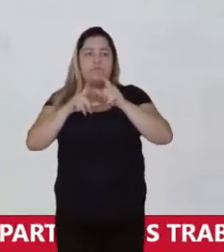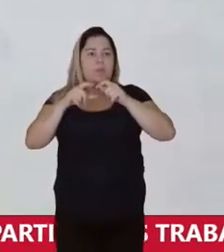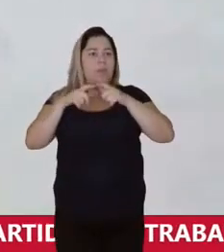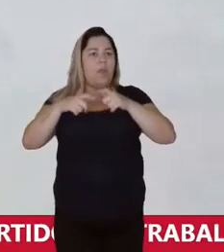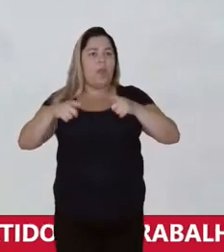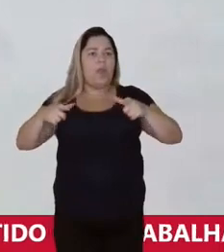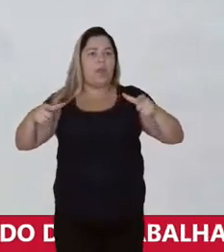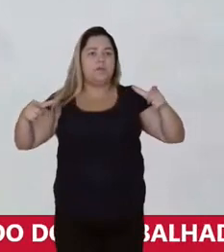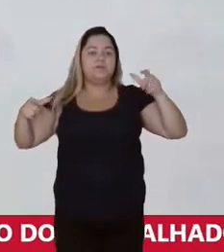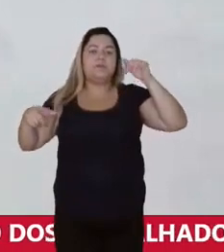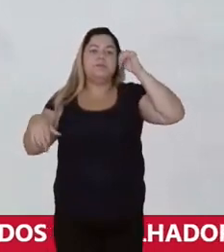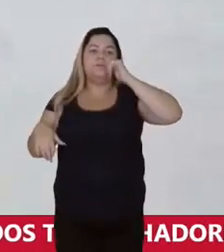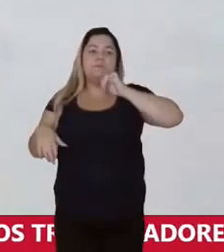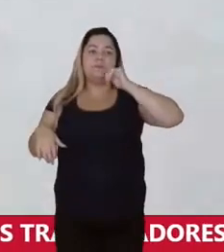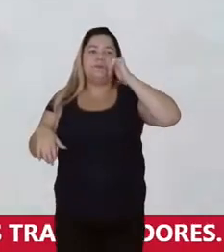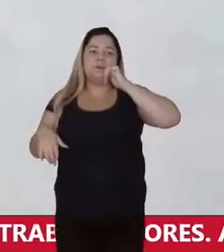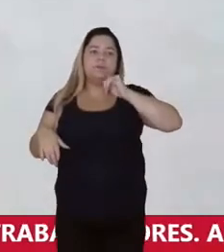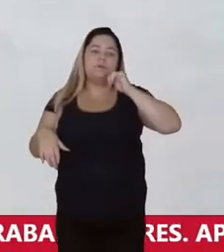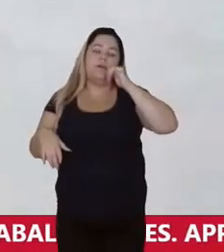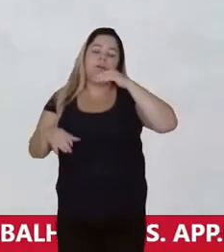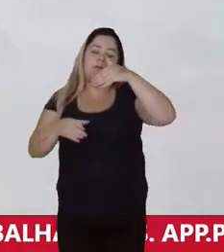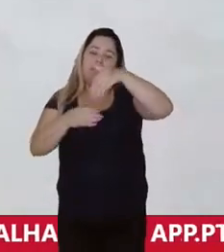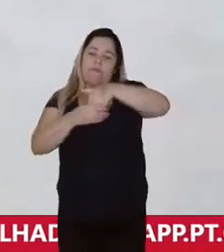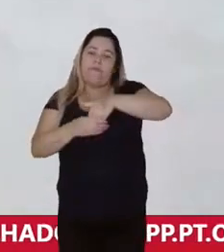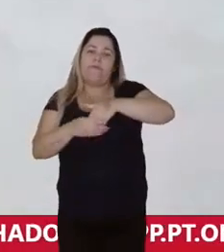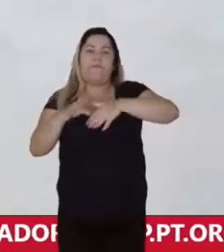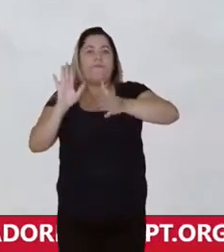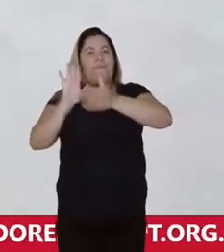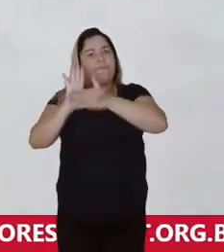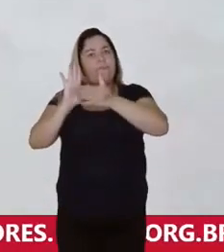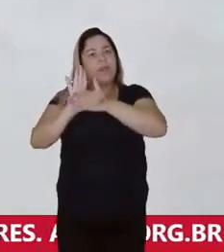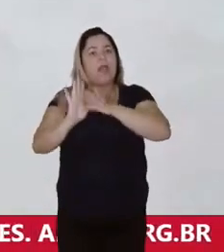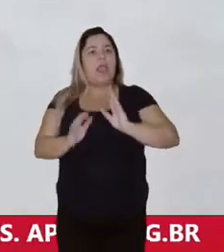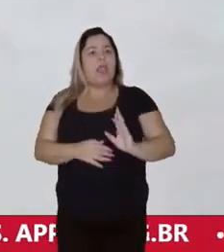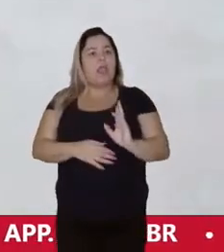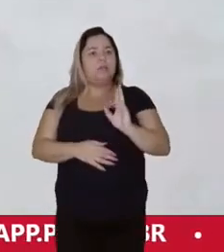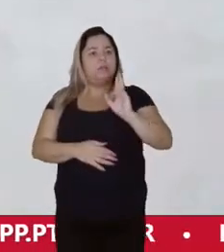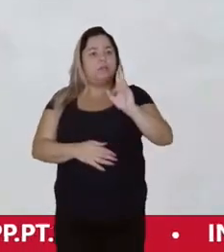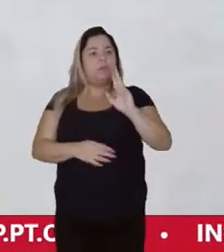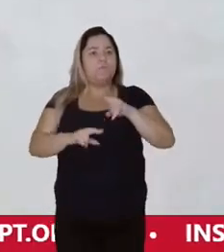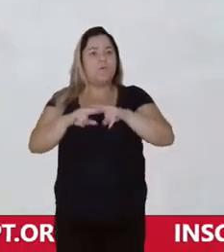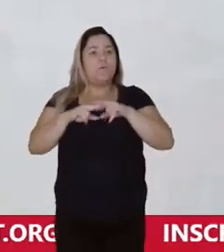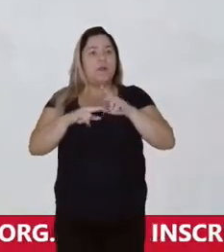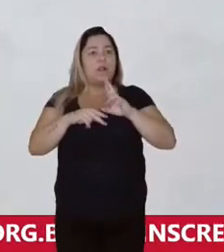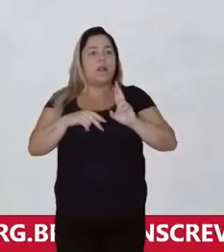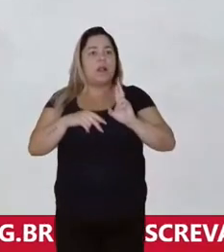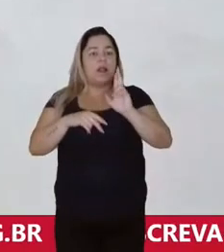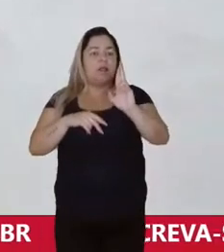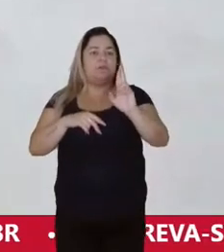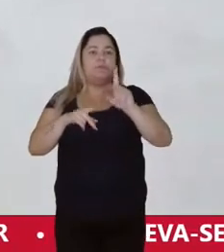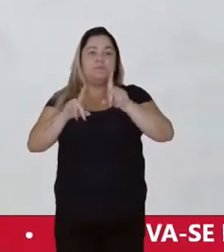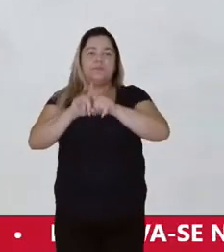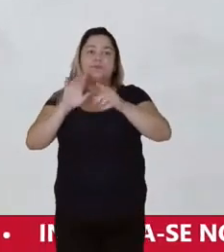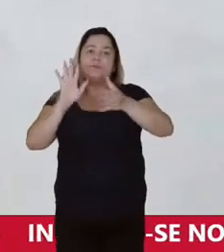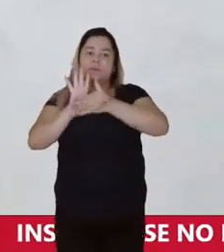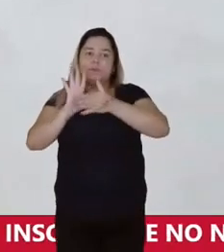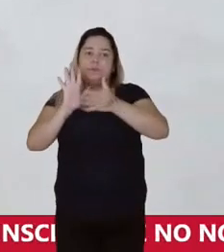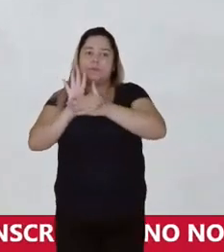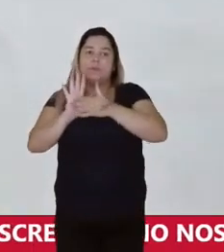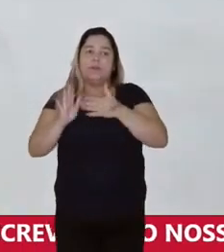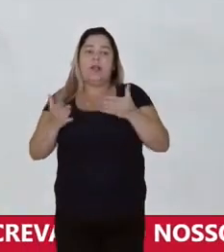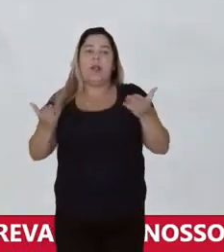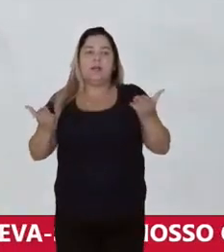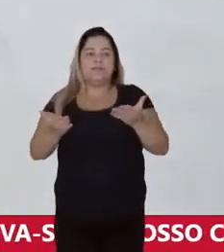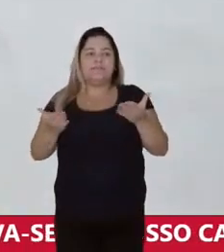ampliar o número de mulheres eleitas. A gente tem o projeto Elas por Elas, que é um projeto recente também, que trabalha